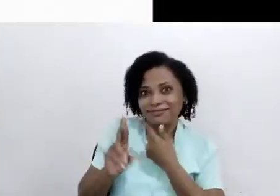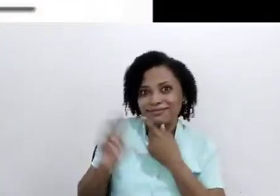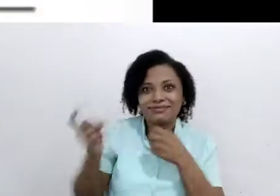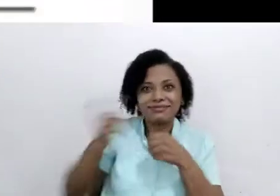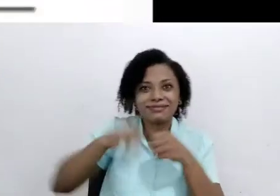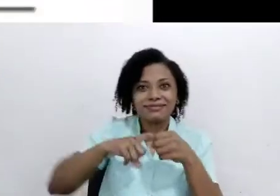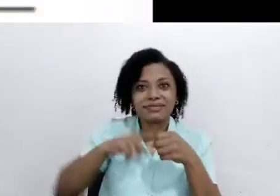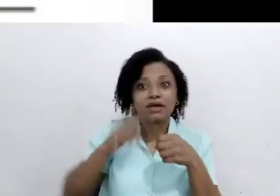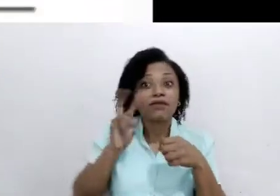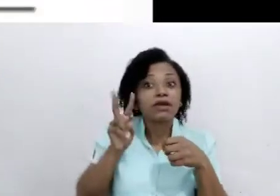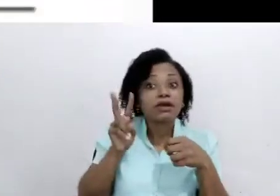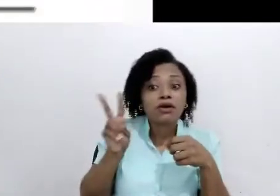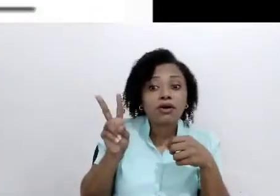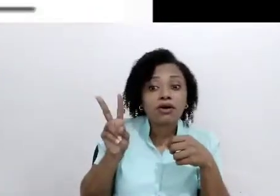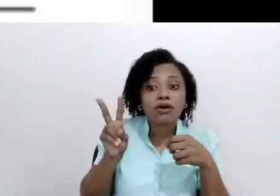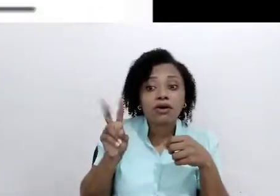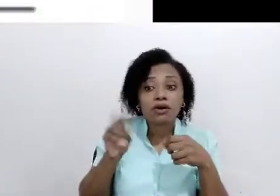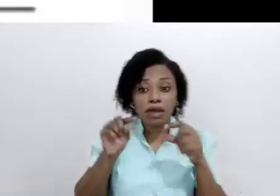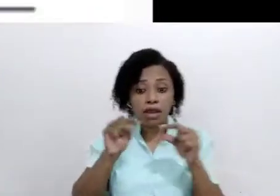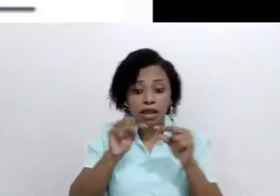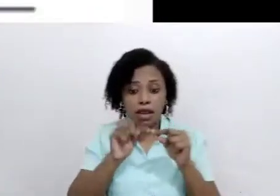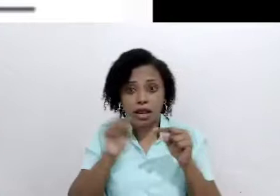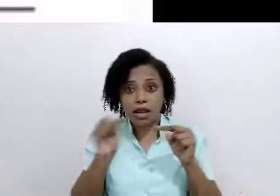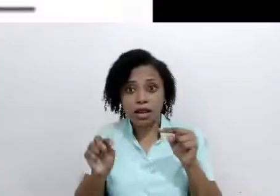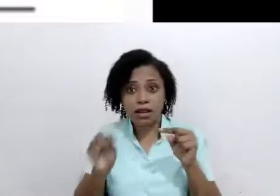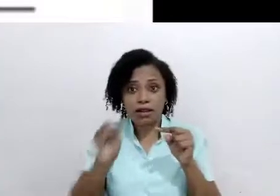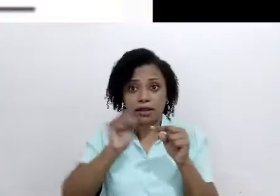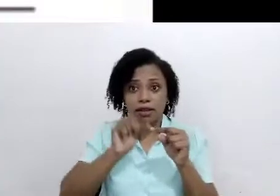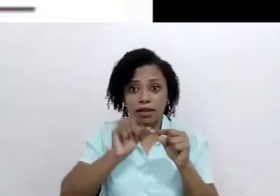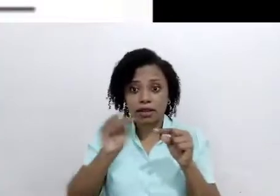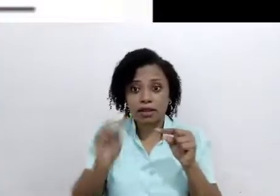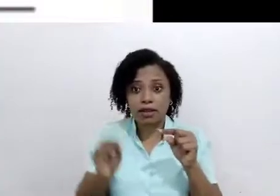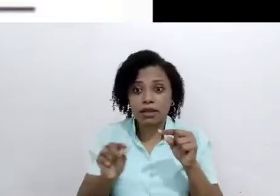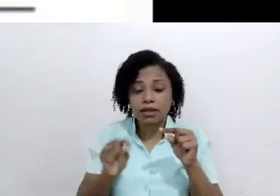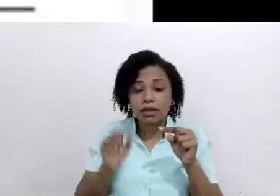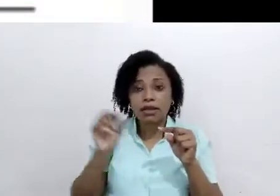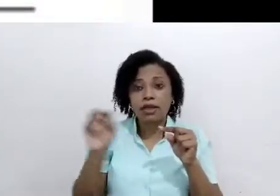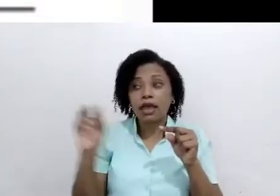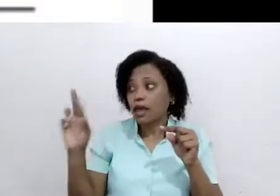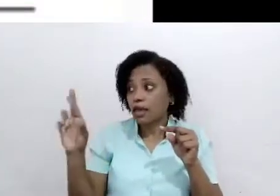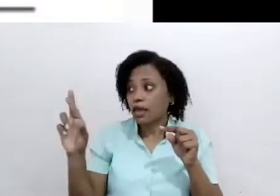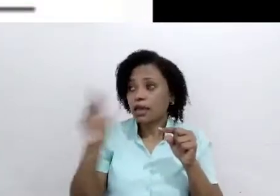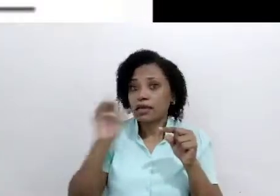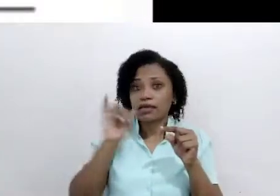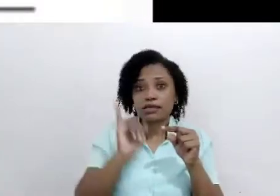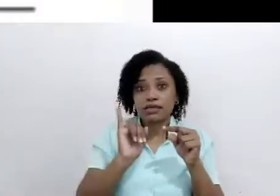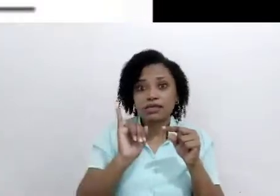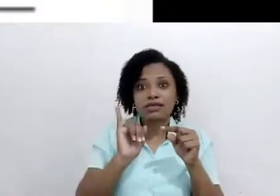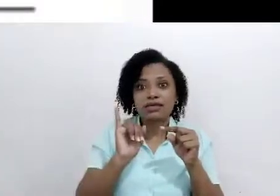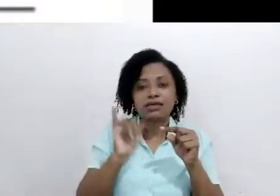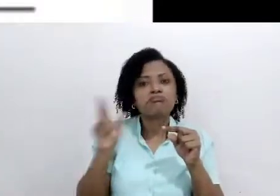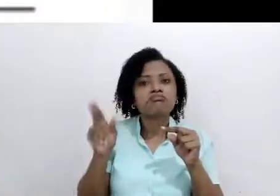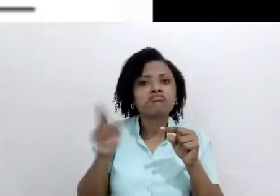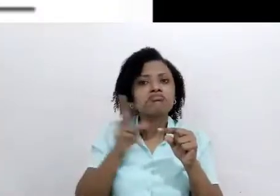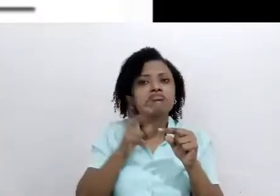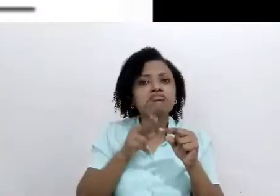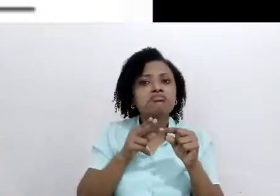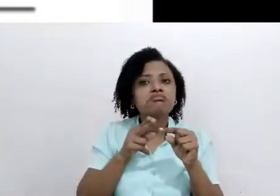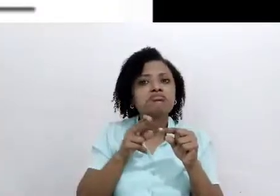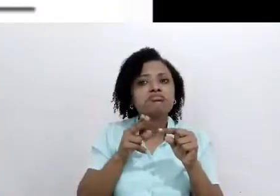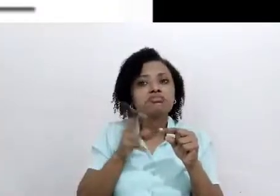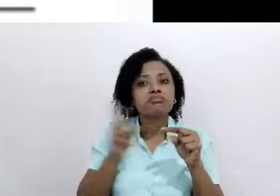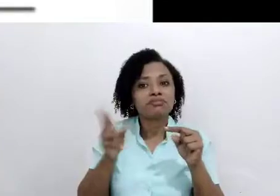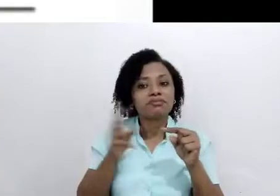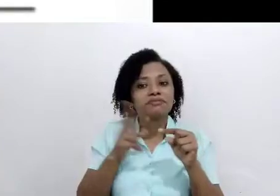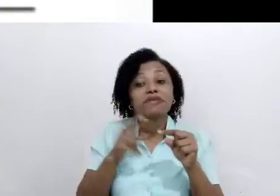na imagem, a gente consegue observar aqui, ó, que esses dois ângulos, o ângulo de incidência e o ângulo de reflexão, são